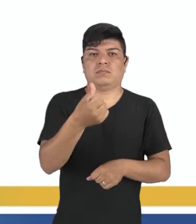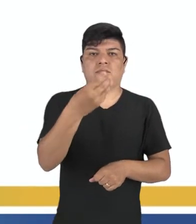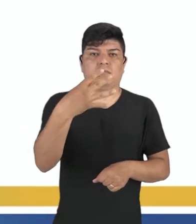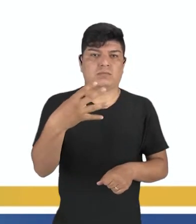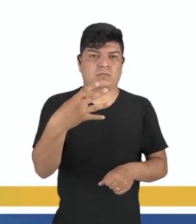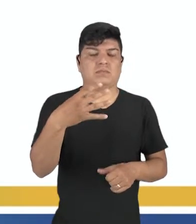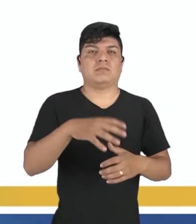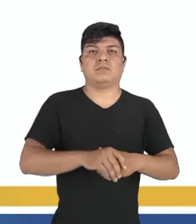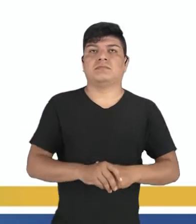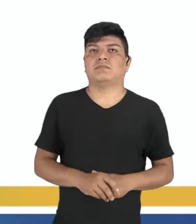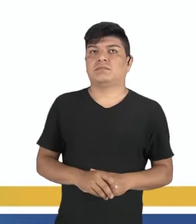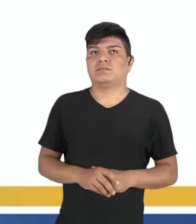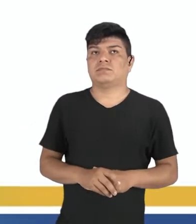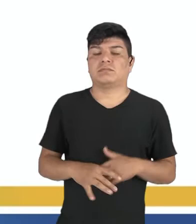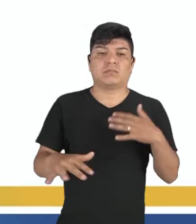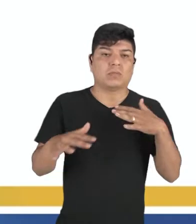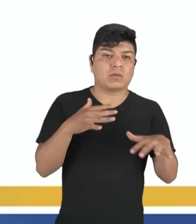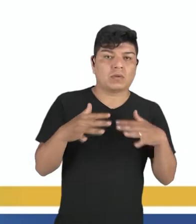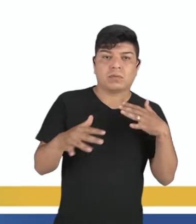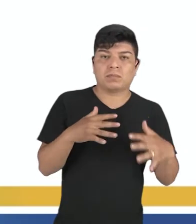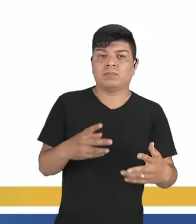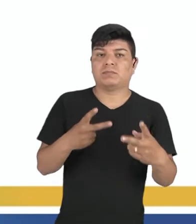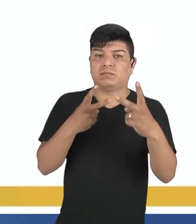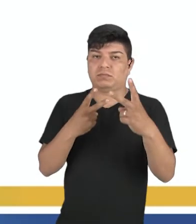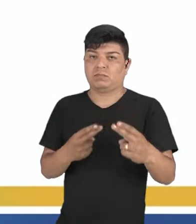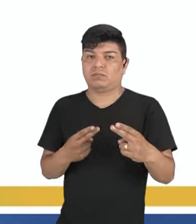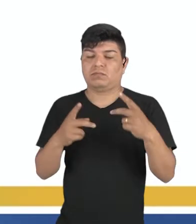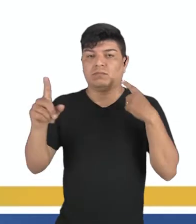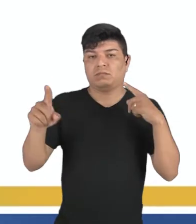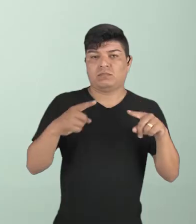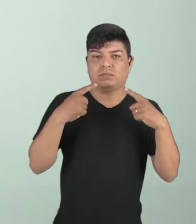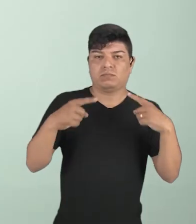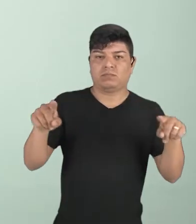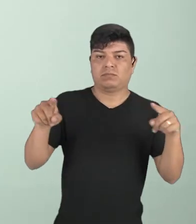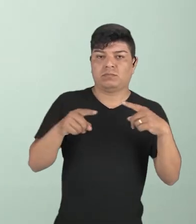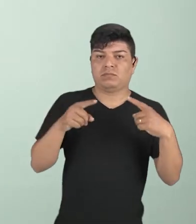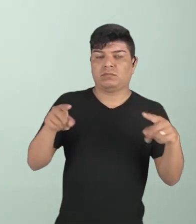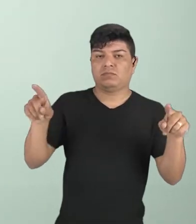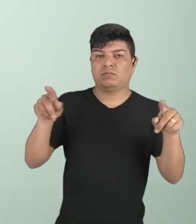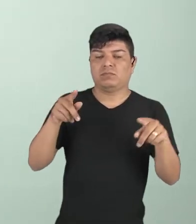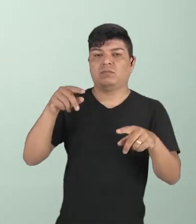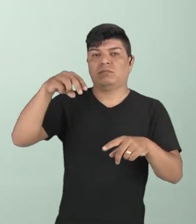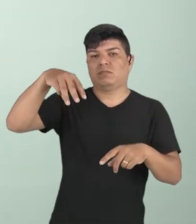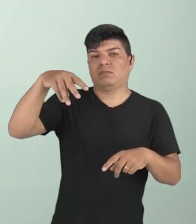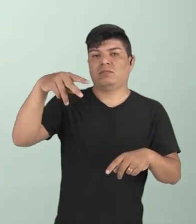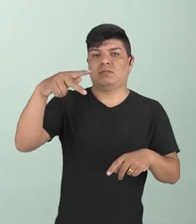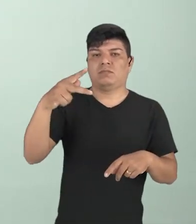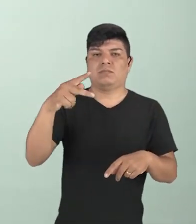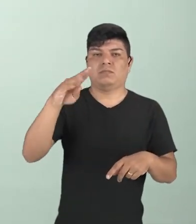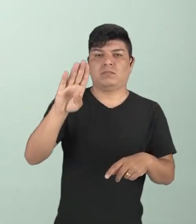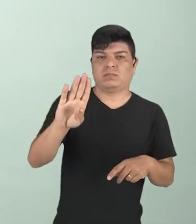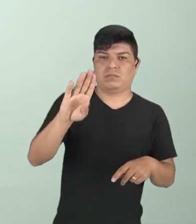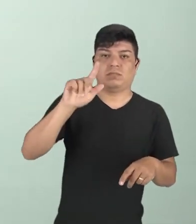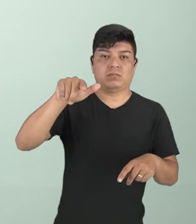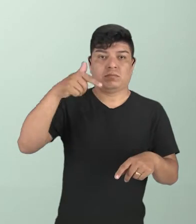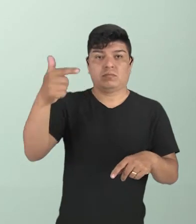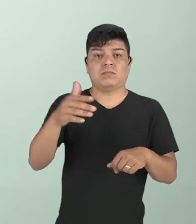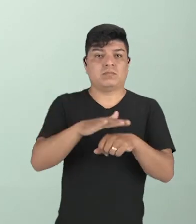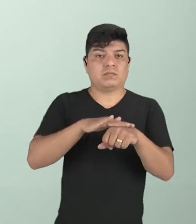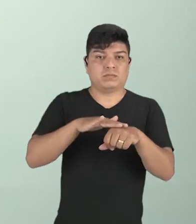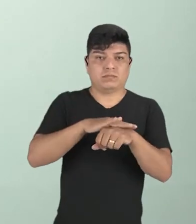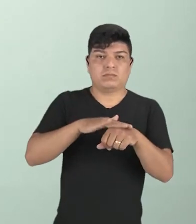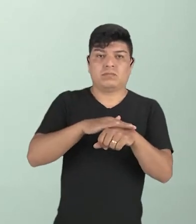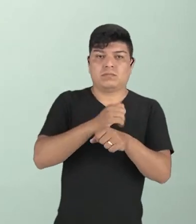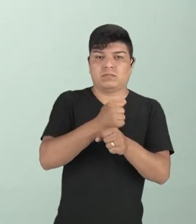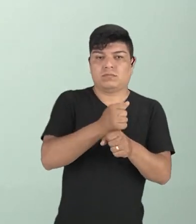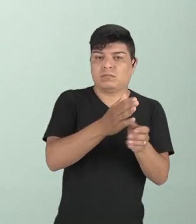1964. E o movimento não é a mesma coisa que música popular brasileira, tá bom? A gente vai ter tempo para discutir sobre isso durante o